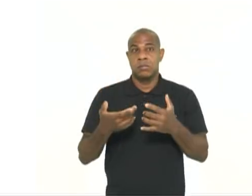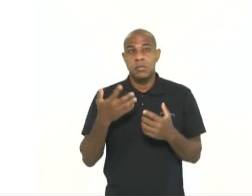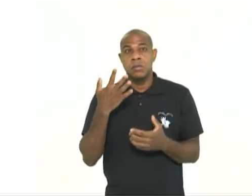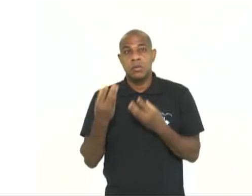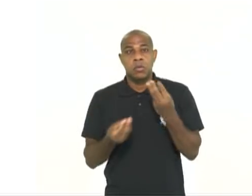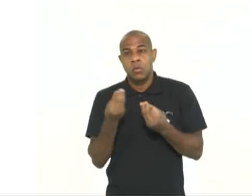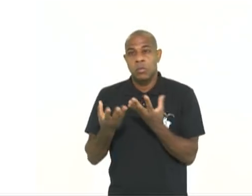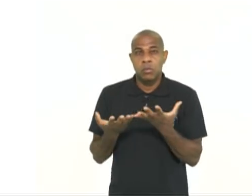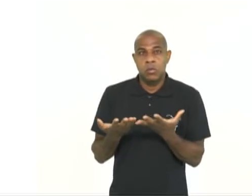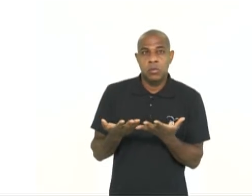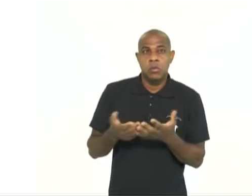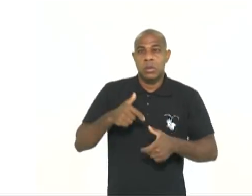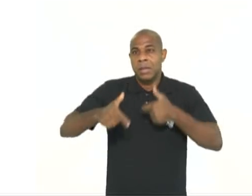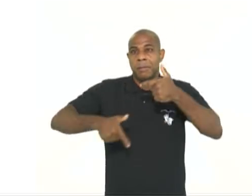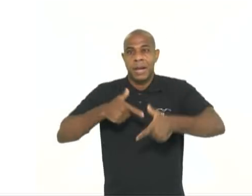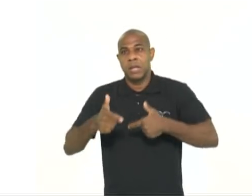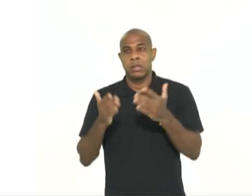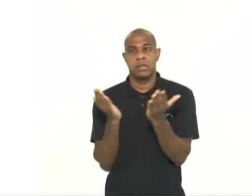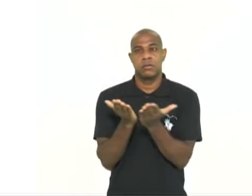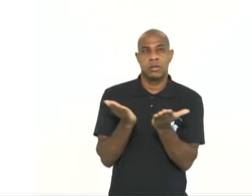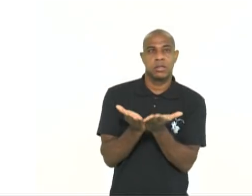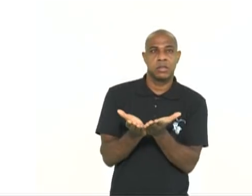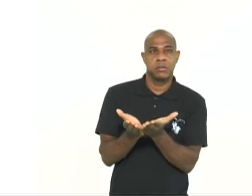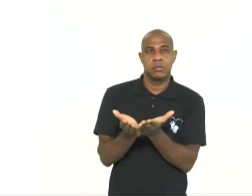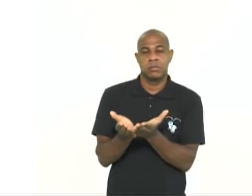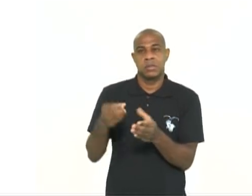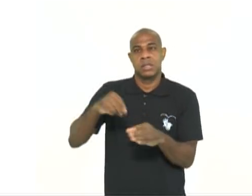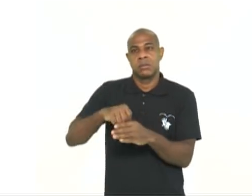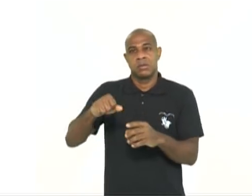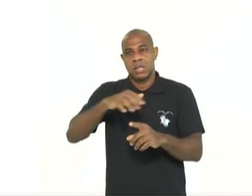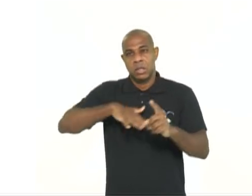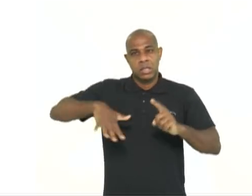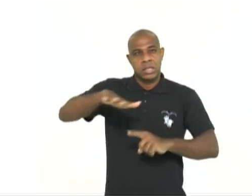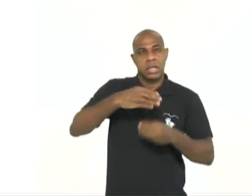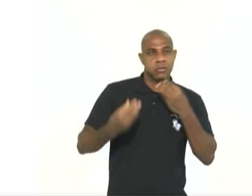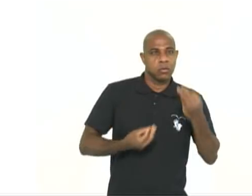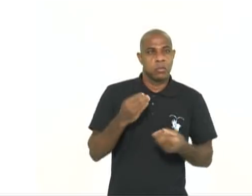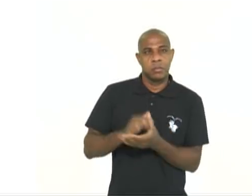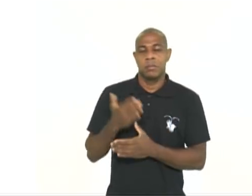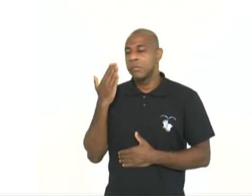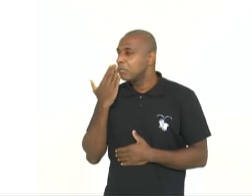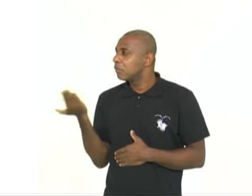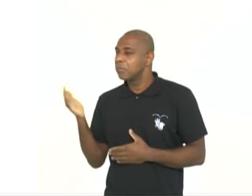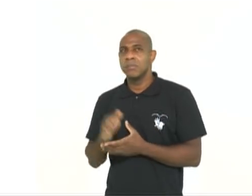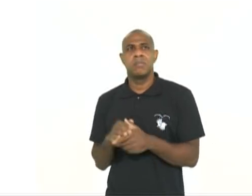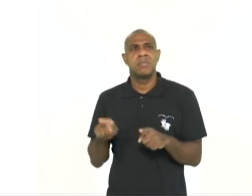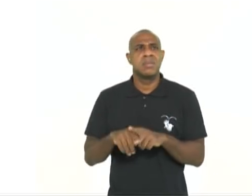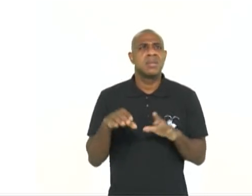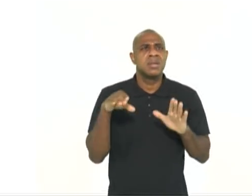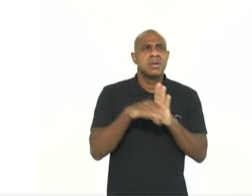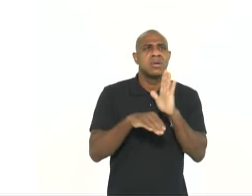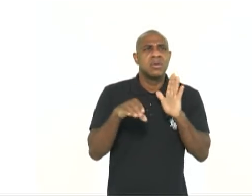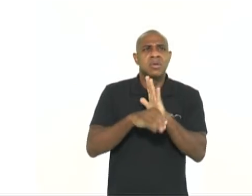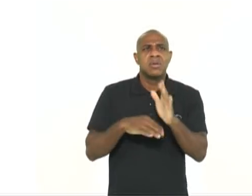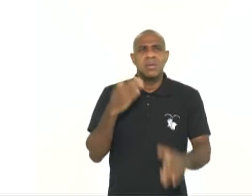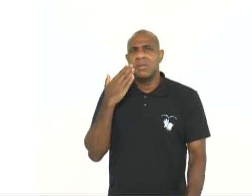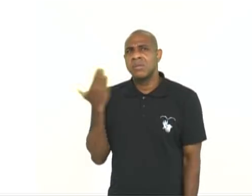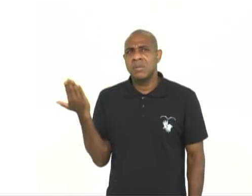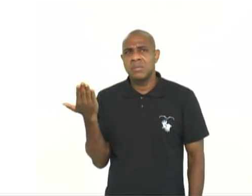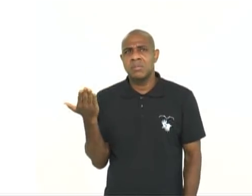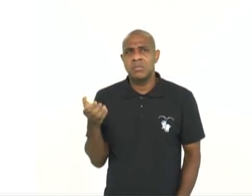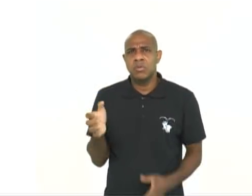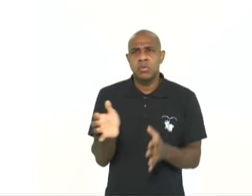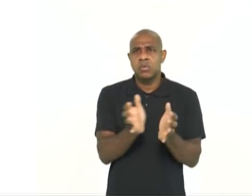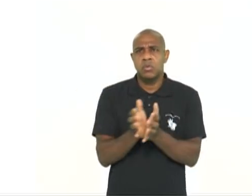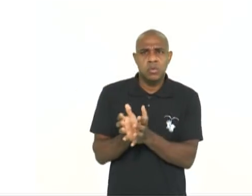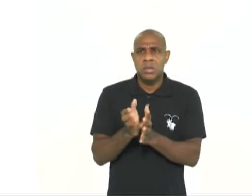fortalecimento da unidade cultural. Professor, mas você já não falou isso? Exatamente. É muito importante vocês entenderem esse conceito de unidade cultural na